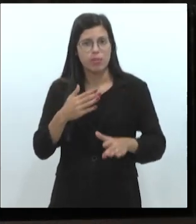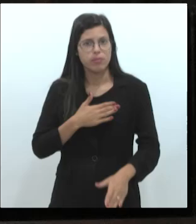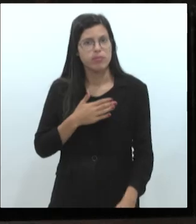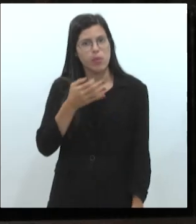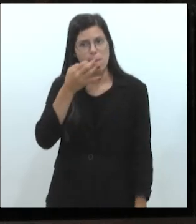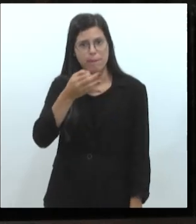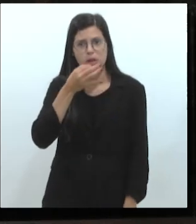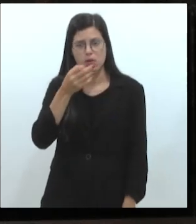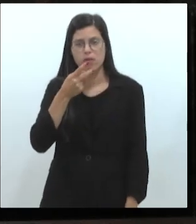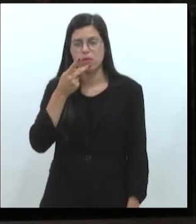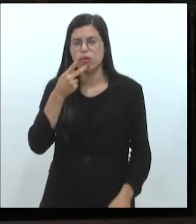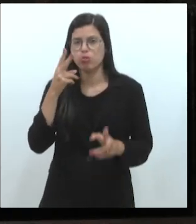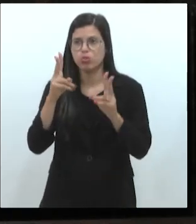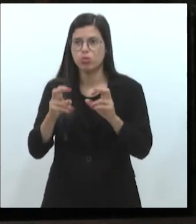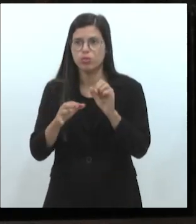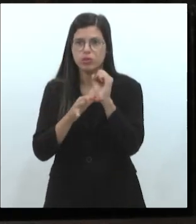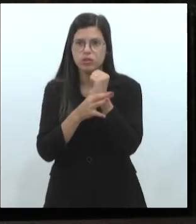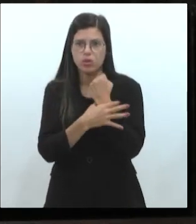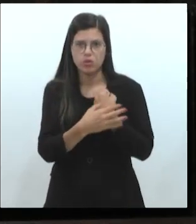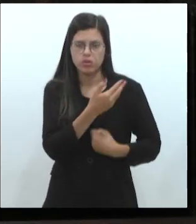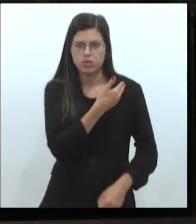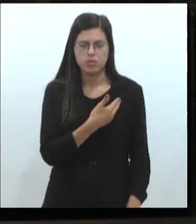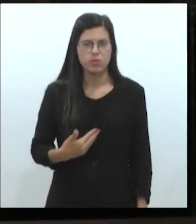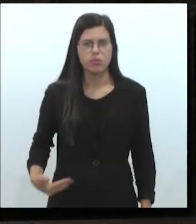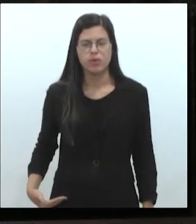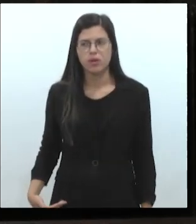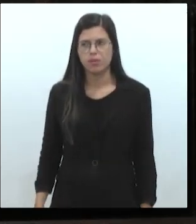sobre segurança pública.